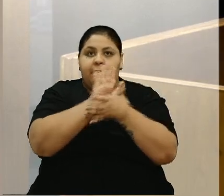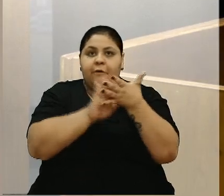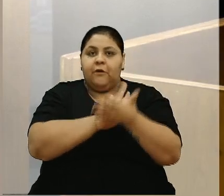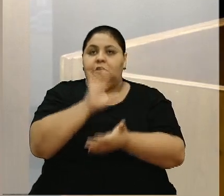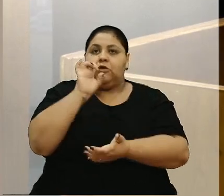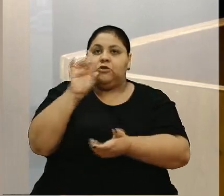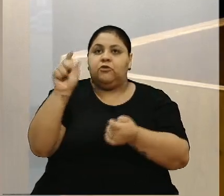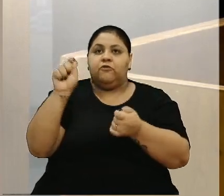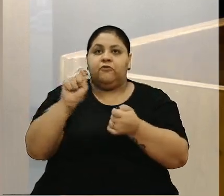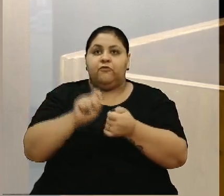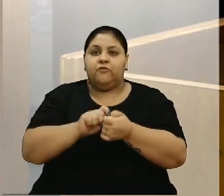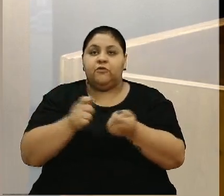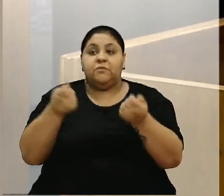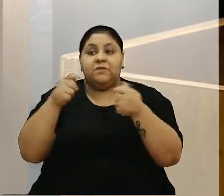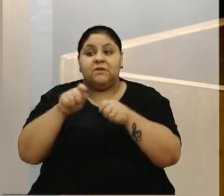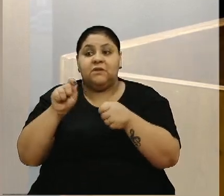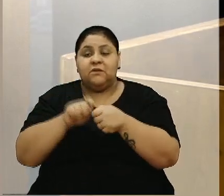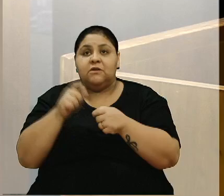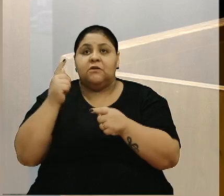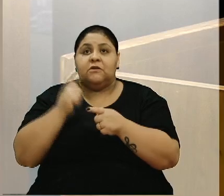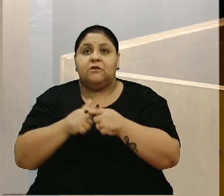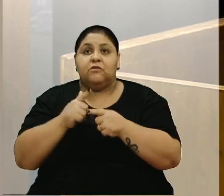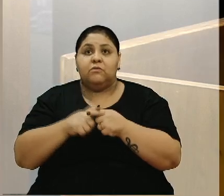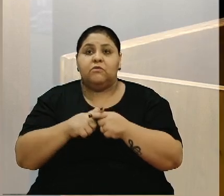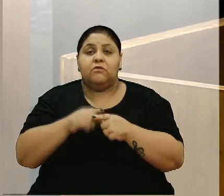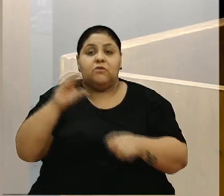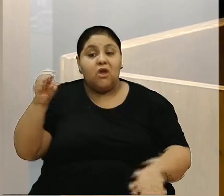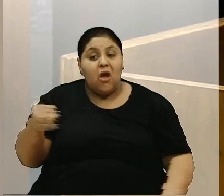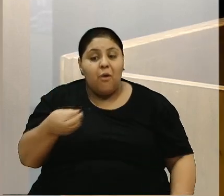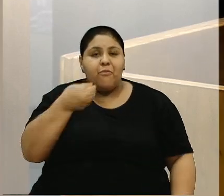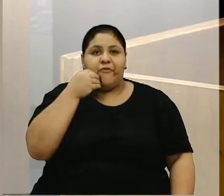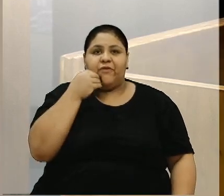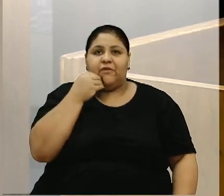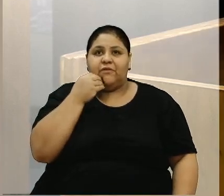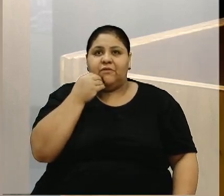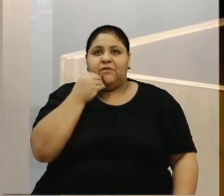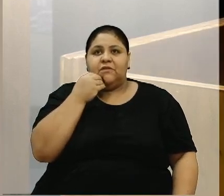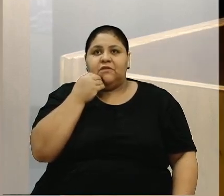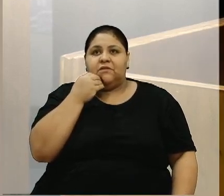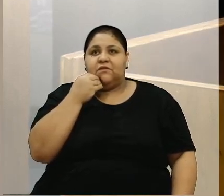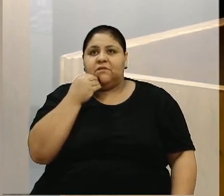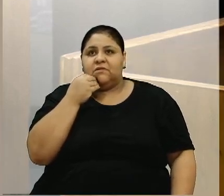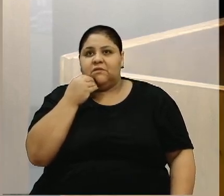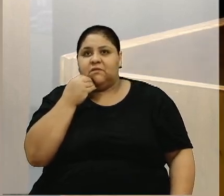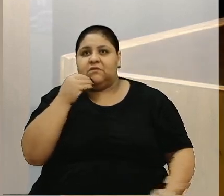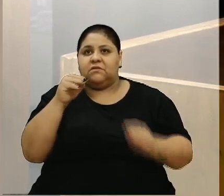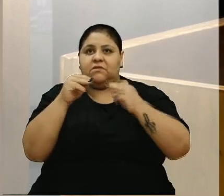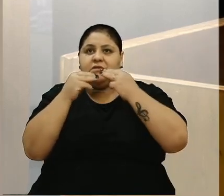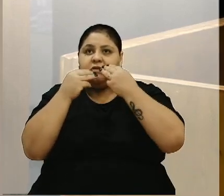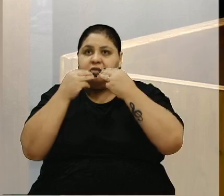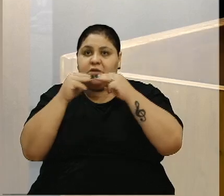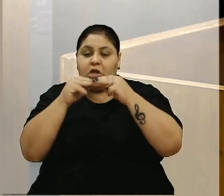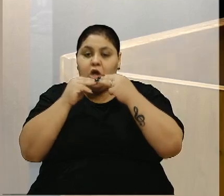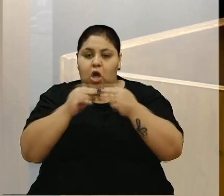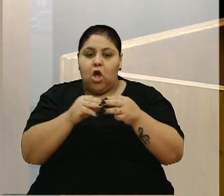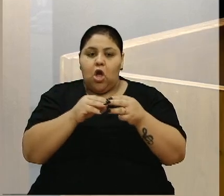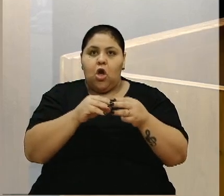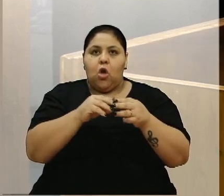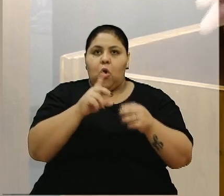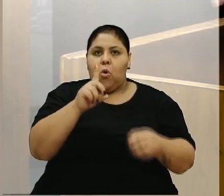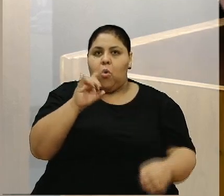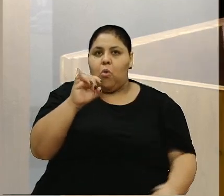o que precisava ser feito, porque eu estou aproveitando, inclusive, o deslocamento desse caminhão, o diesel, o tempo